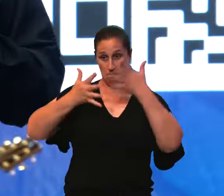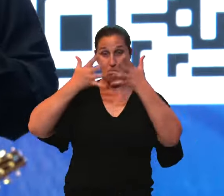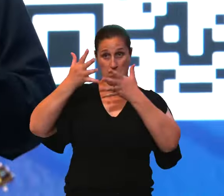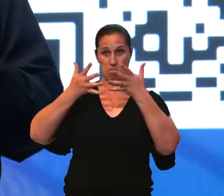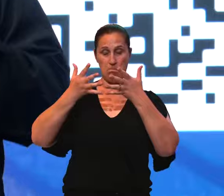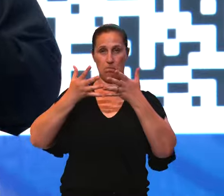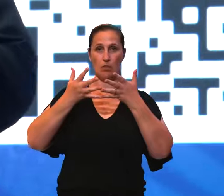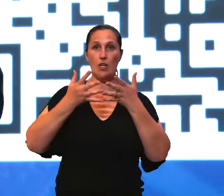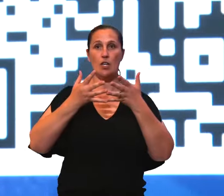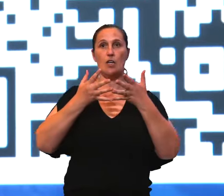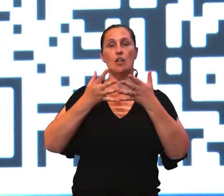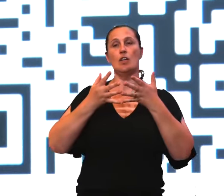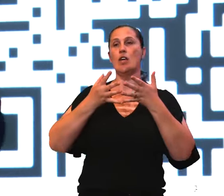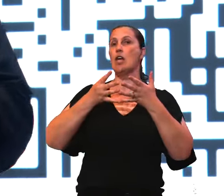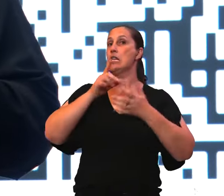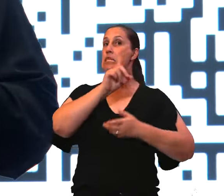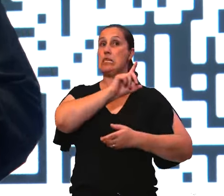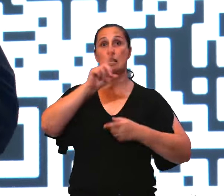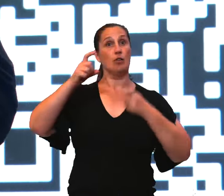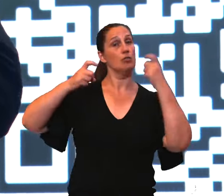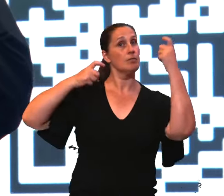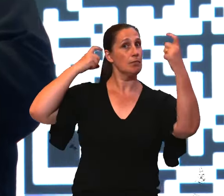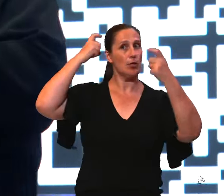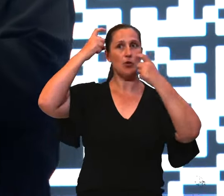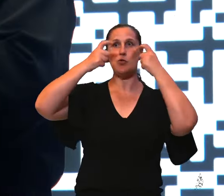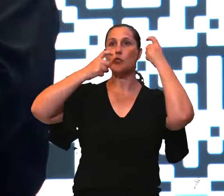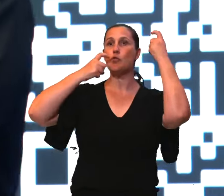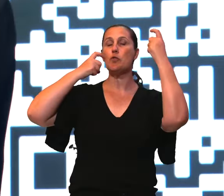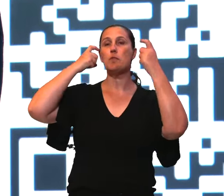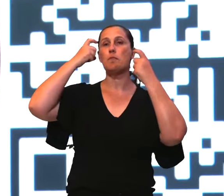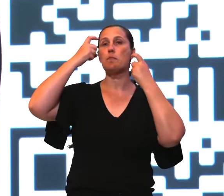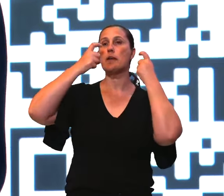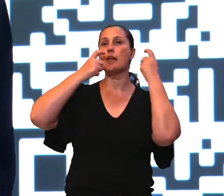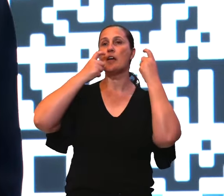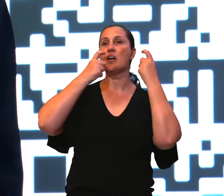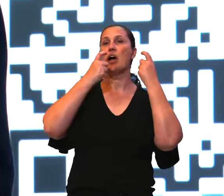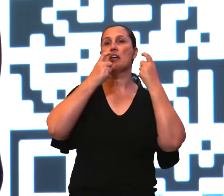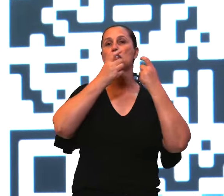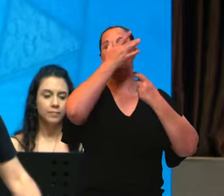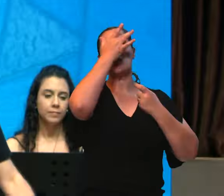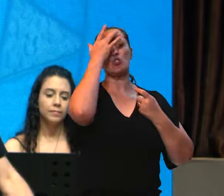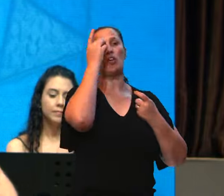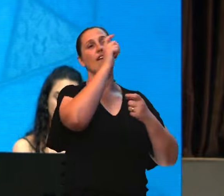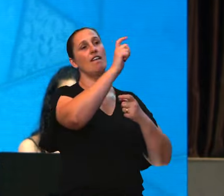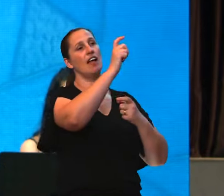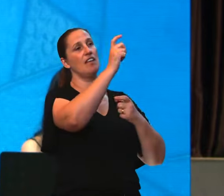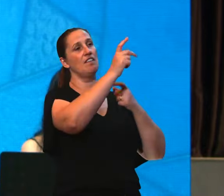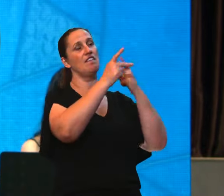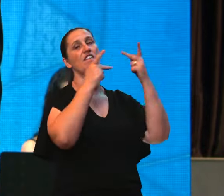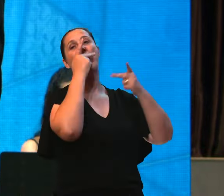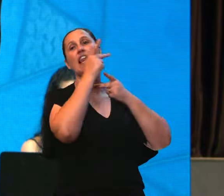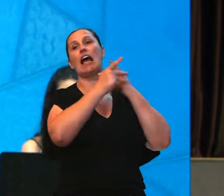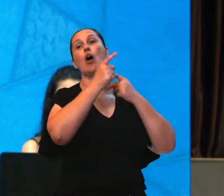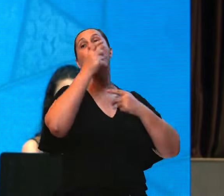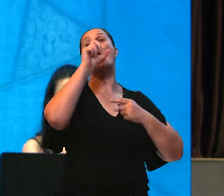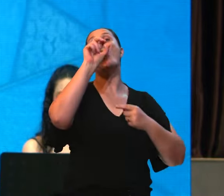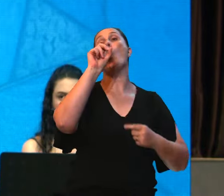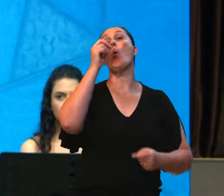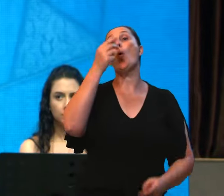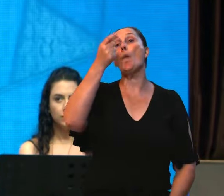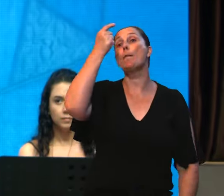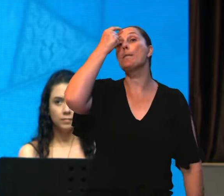voz não se preocupe com o que vão falar ou pensar de você se